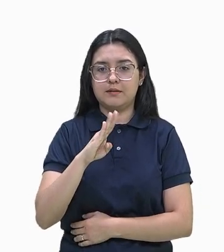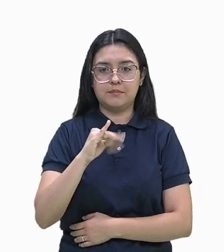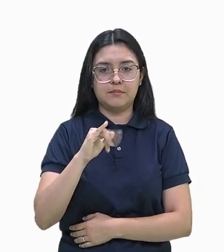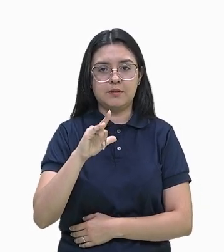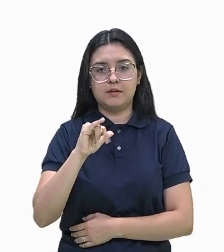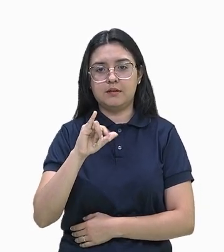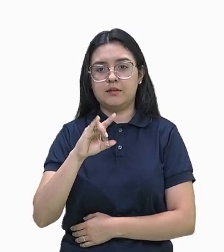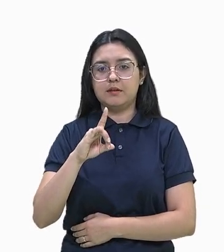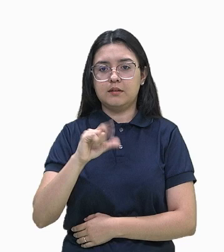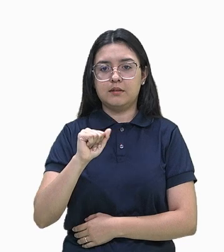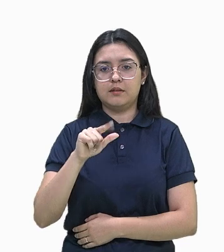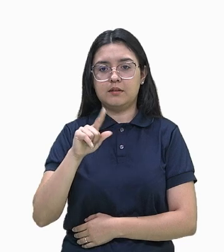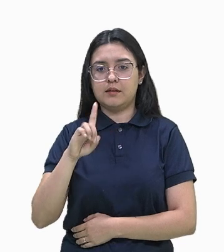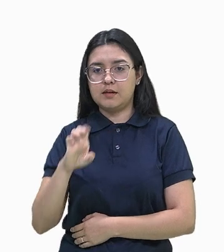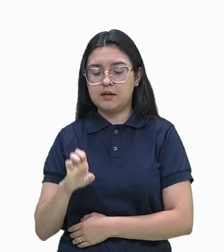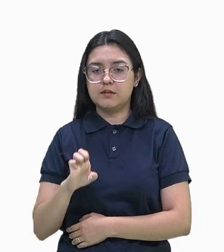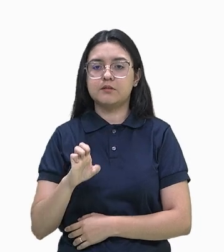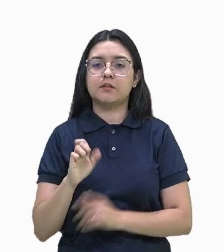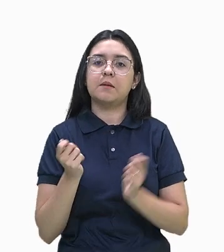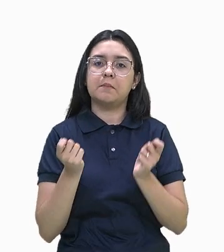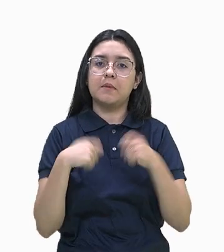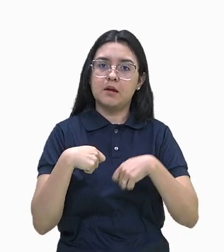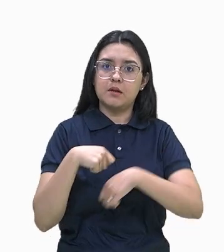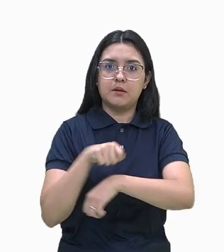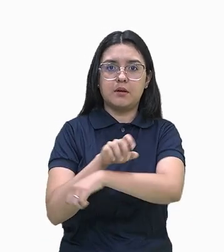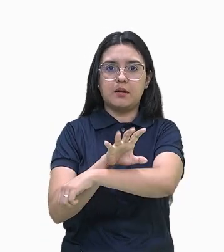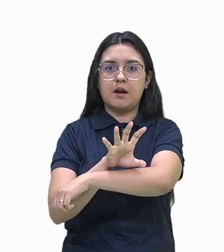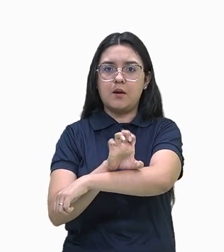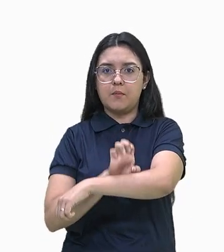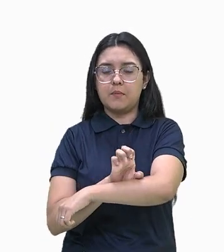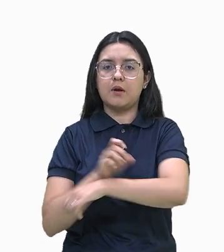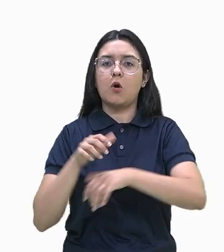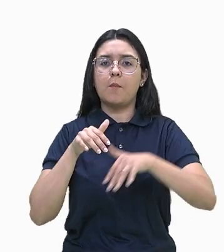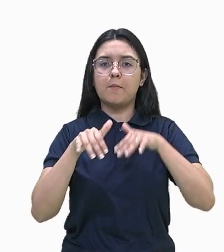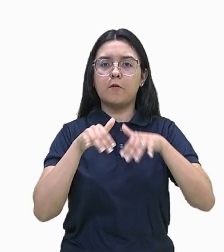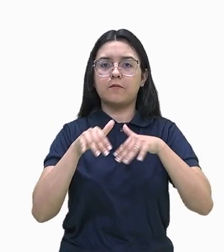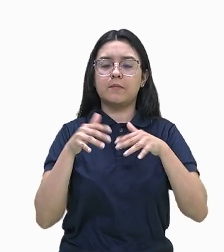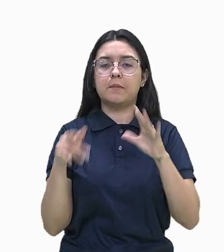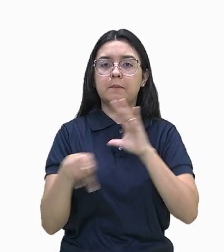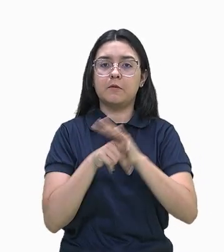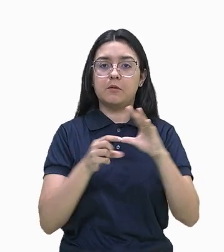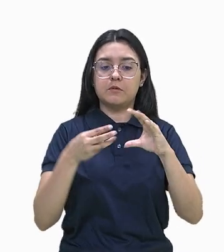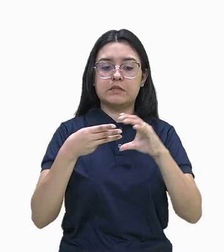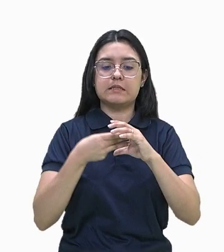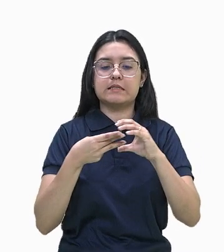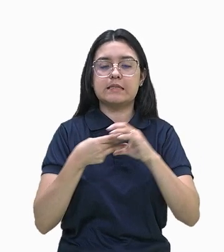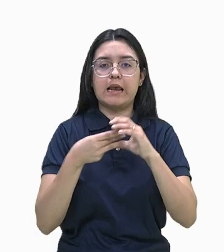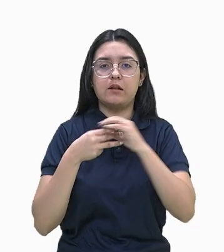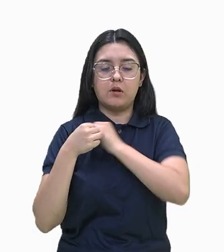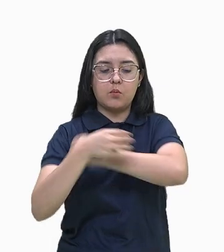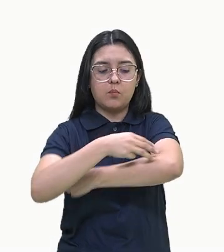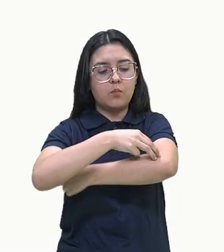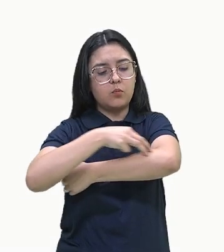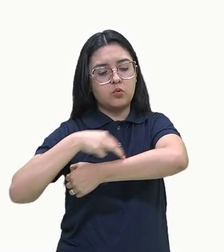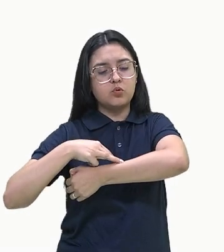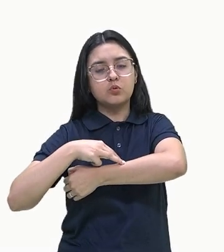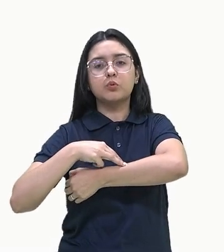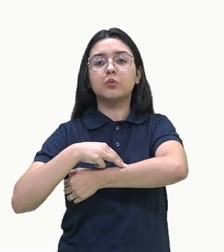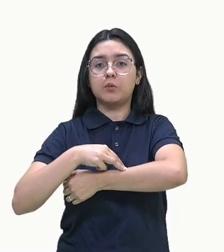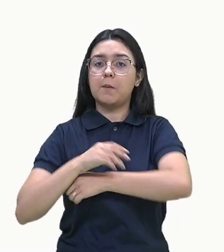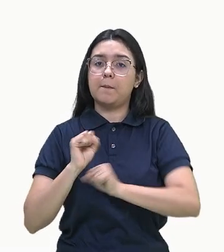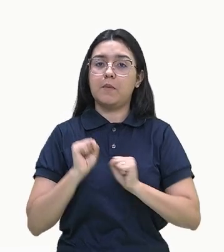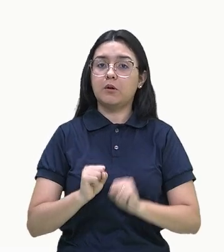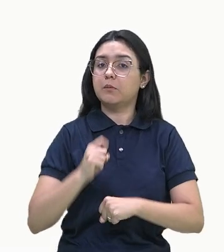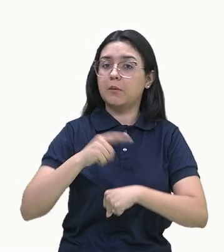tem essa capacidade de contração, são movimentos que as células estão realizando, né? Seja